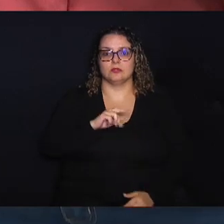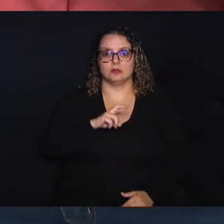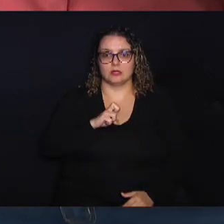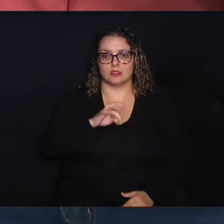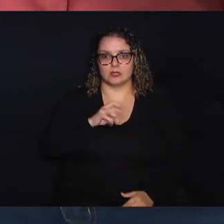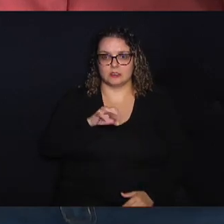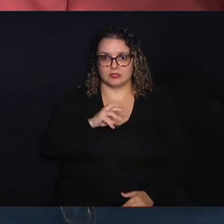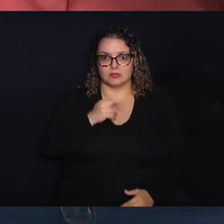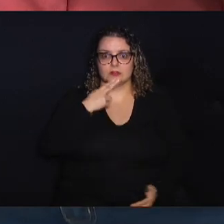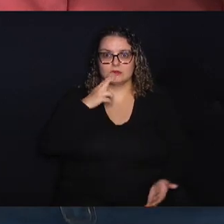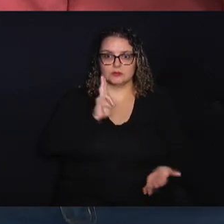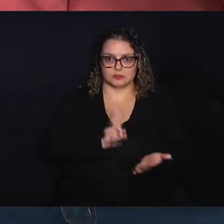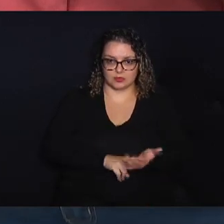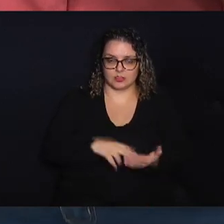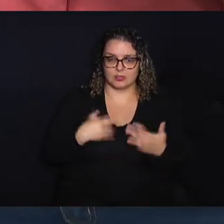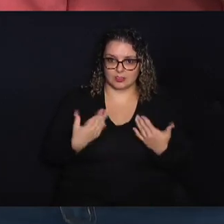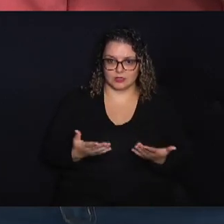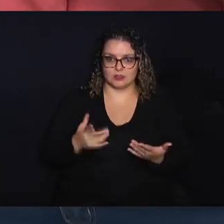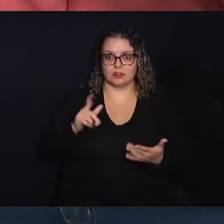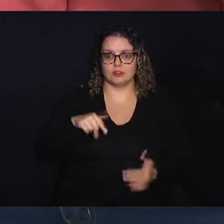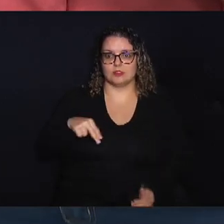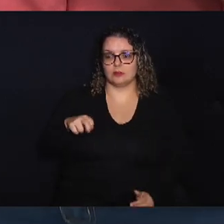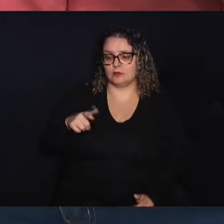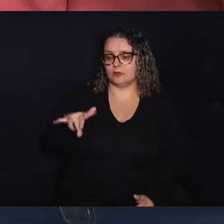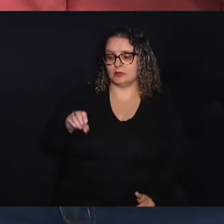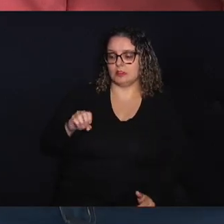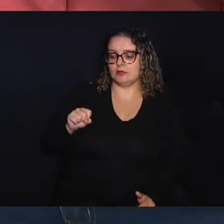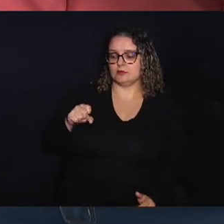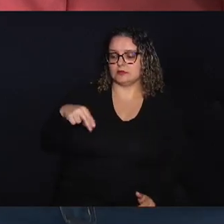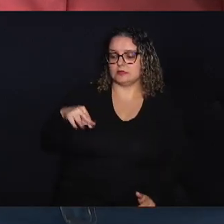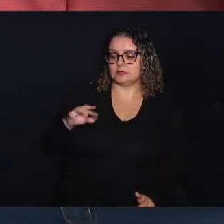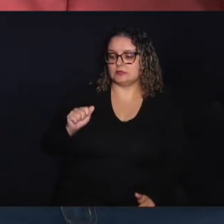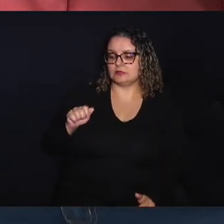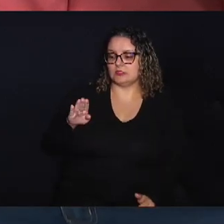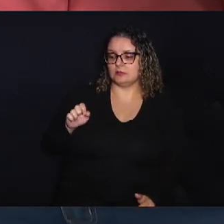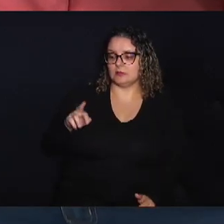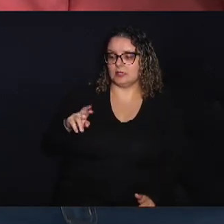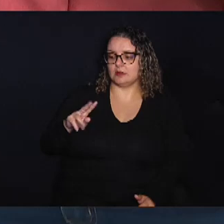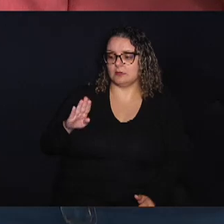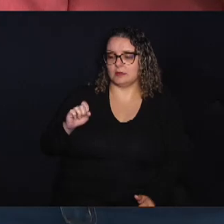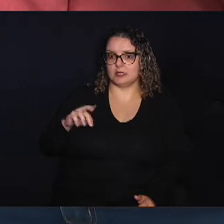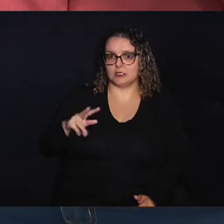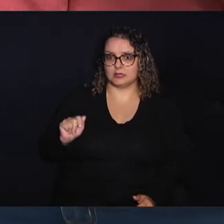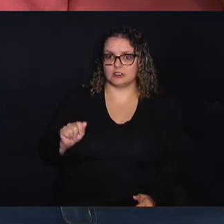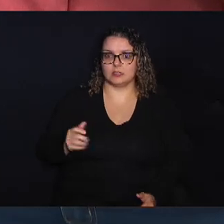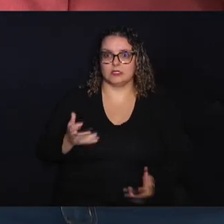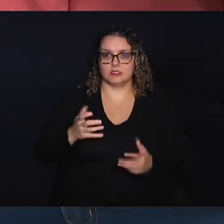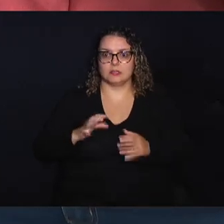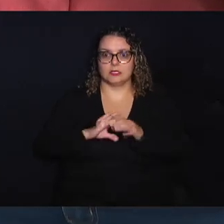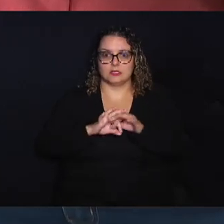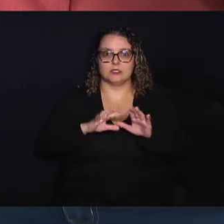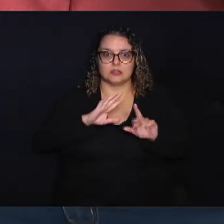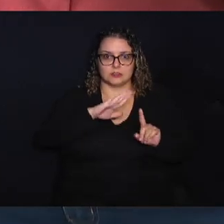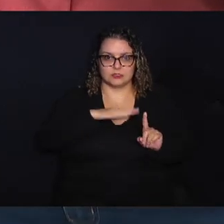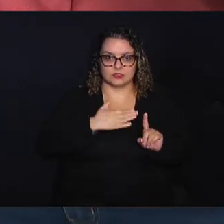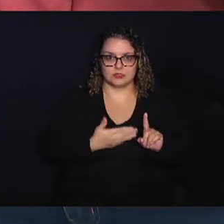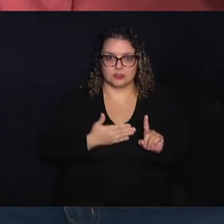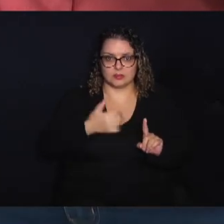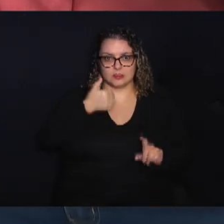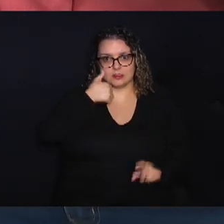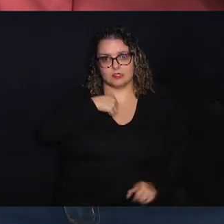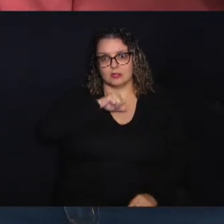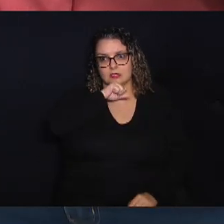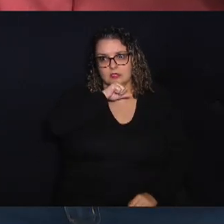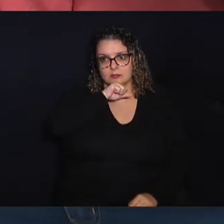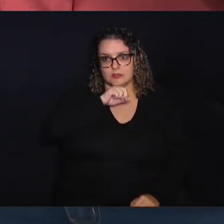dos Correios, que é o Negão Santa Bárbara. Então, queria deixar essa homenagem em nome da mãe do Negão